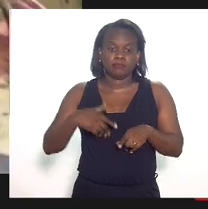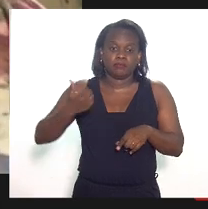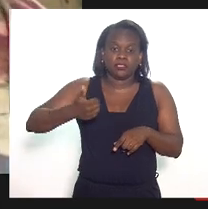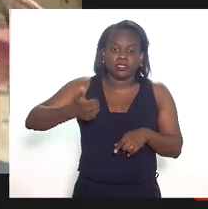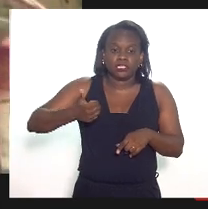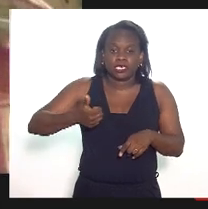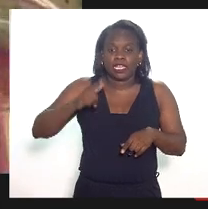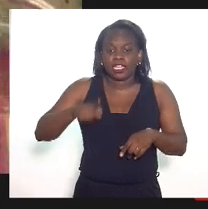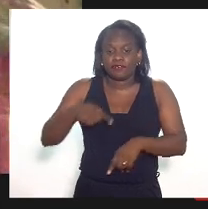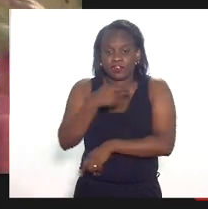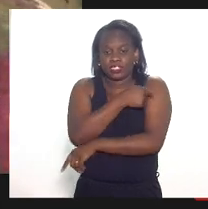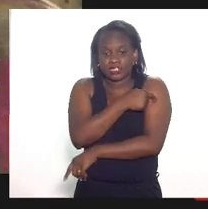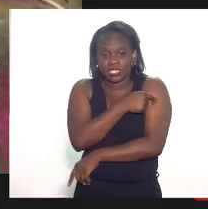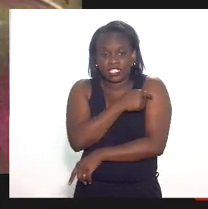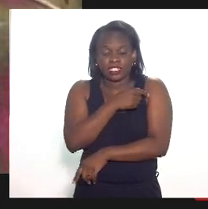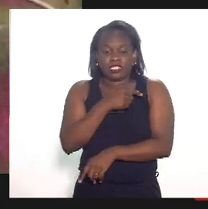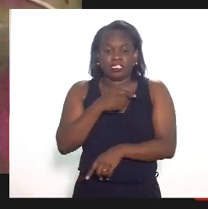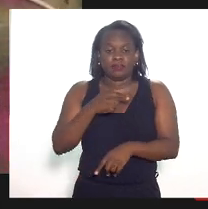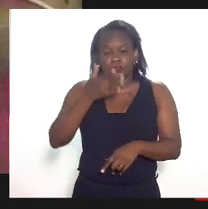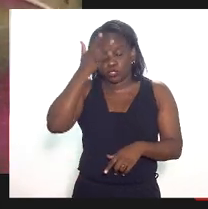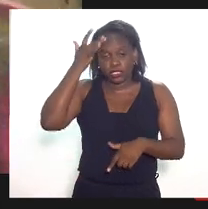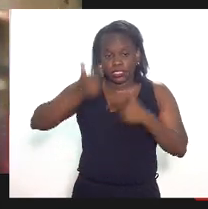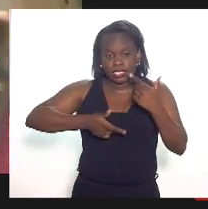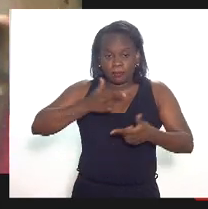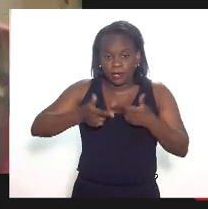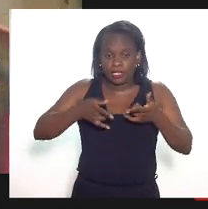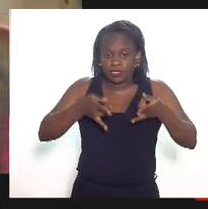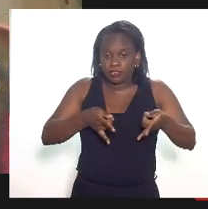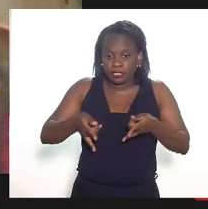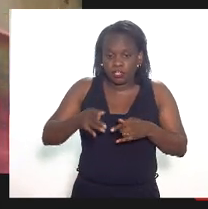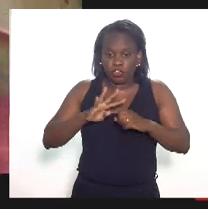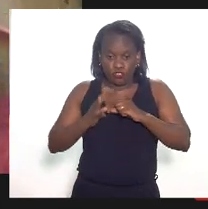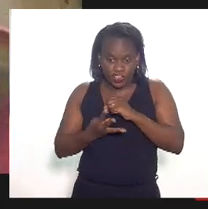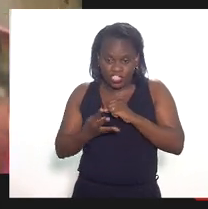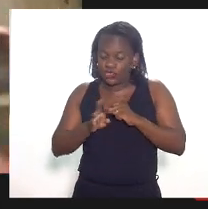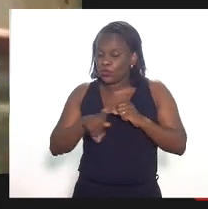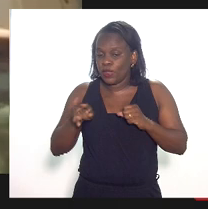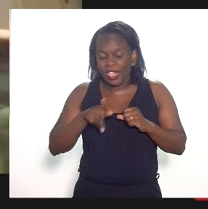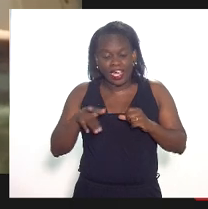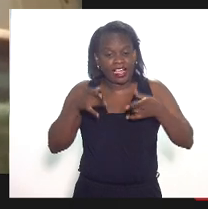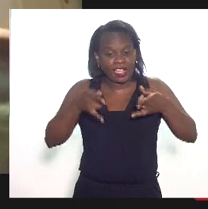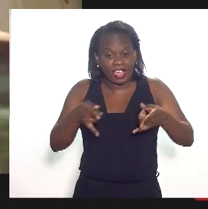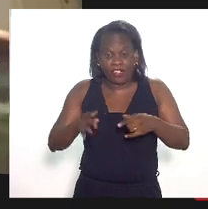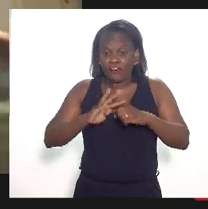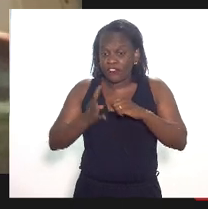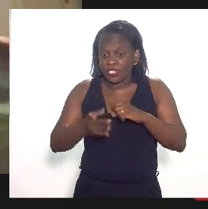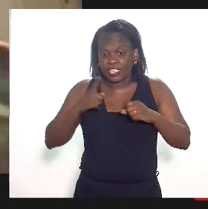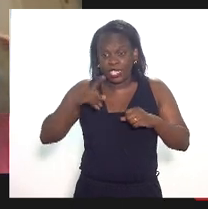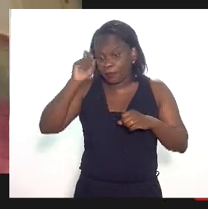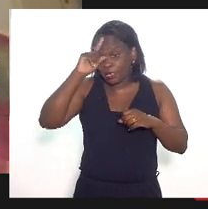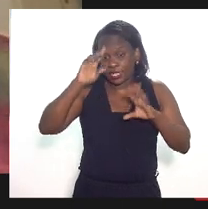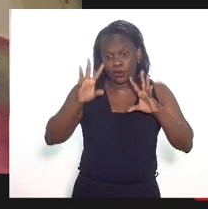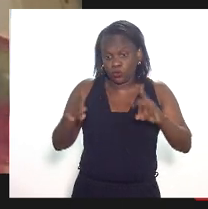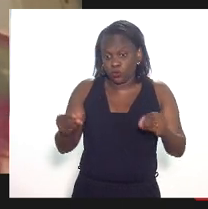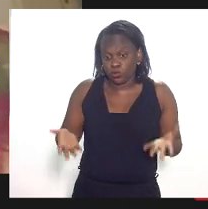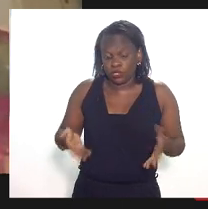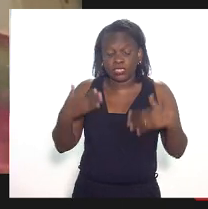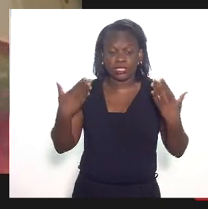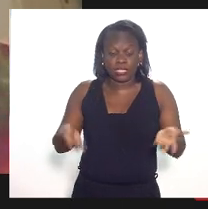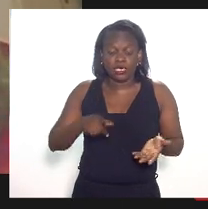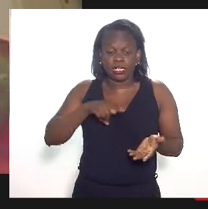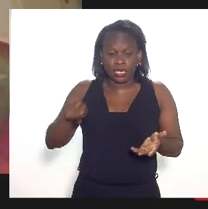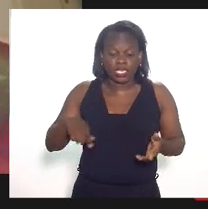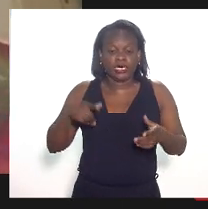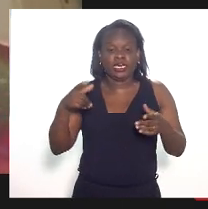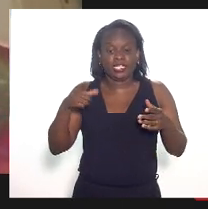Priorizaram vacinar quem trabalha em leito Covid, não é isso, a gente sabe que leito Covid tem todo o hospital, então para